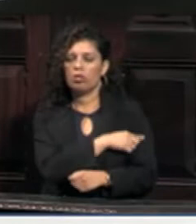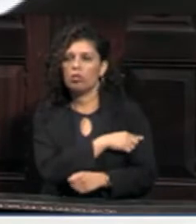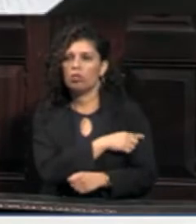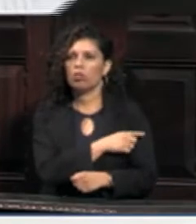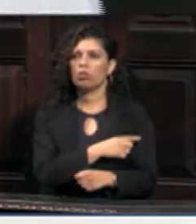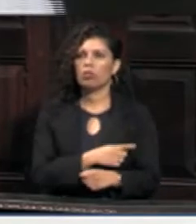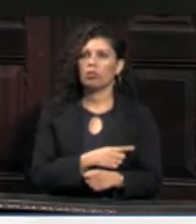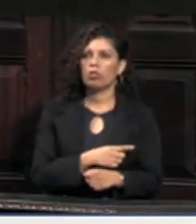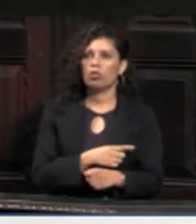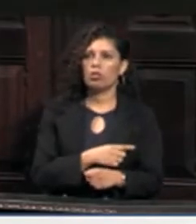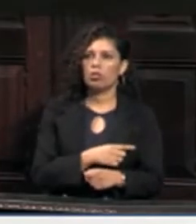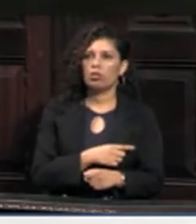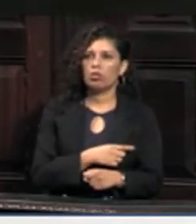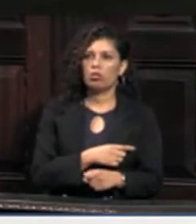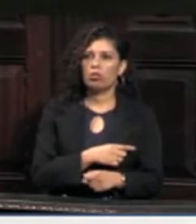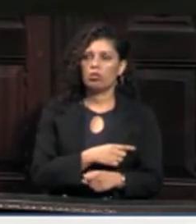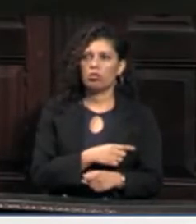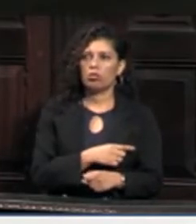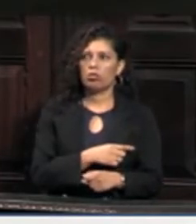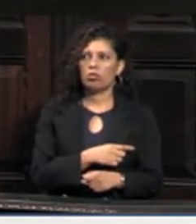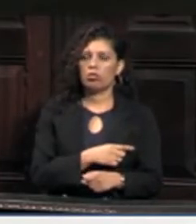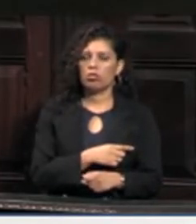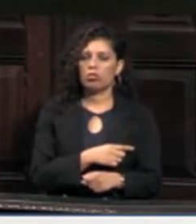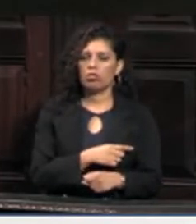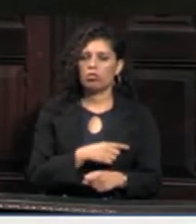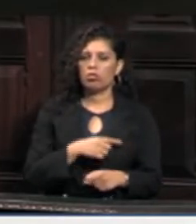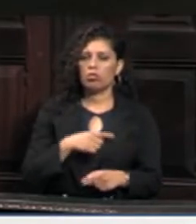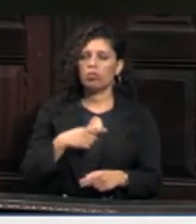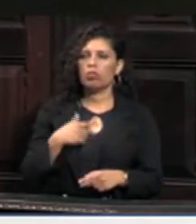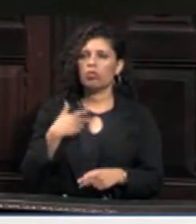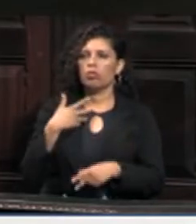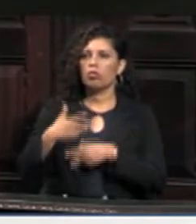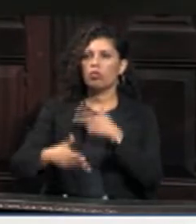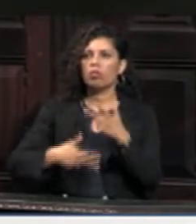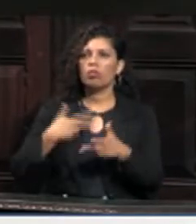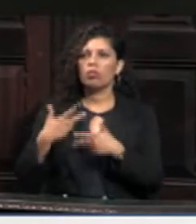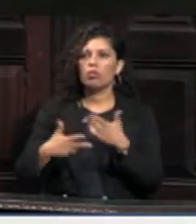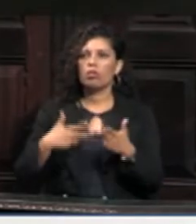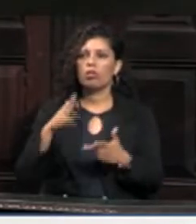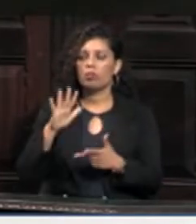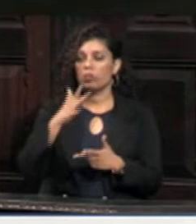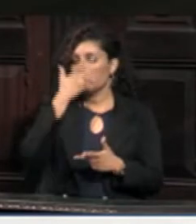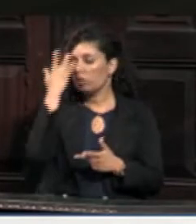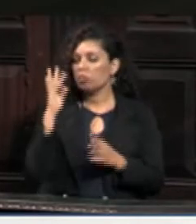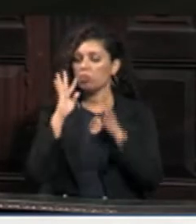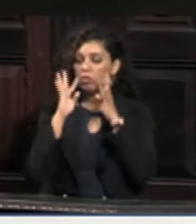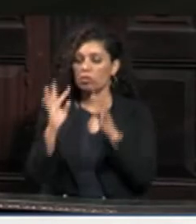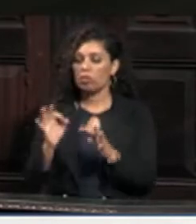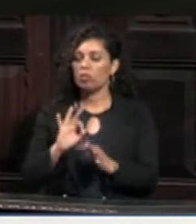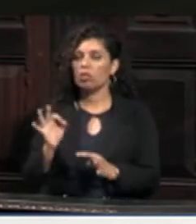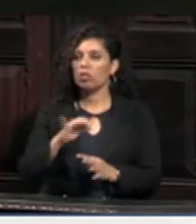aquela carga de ionizante e ninguém